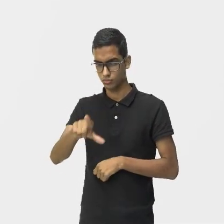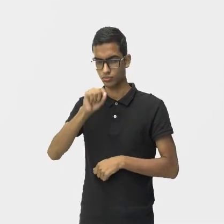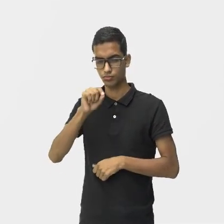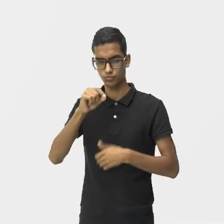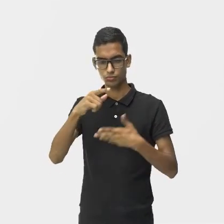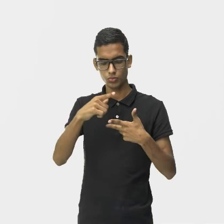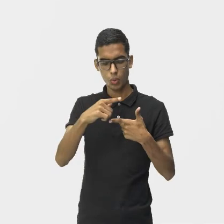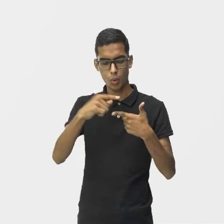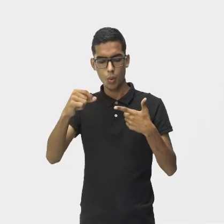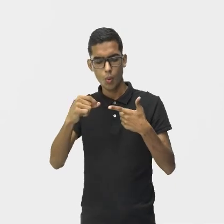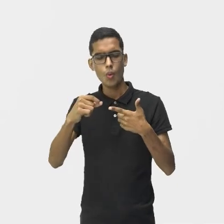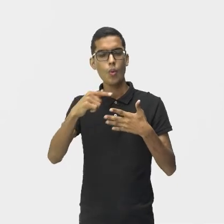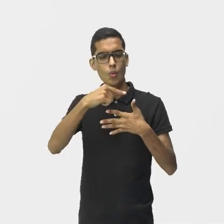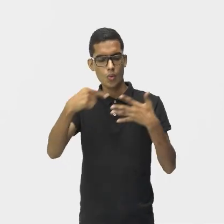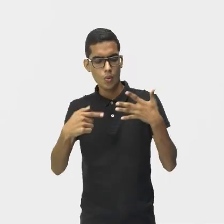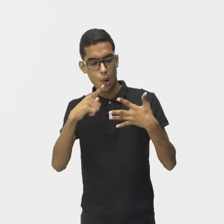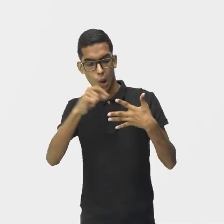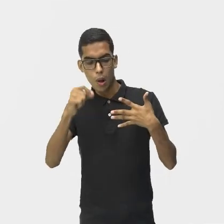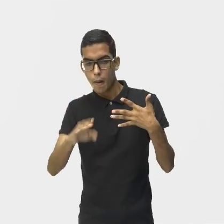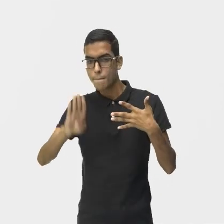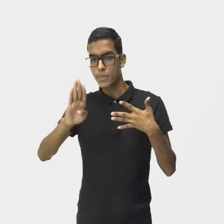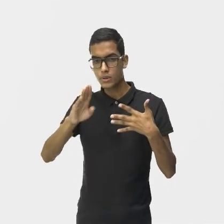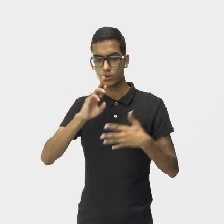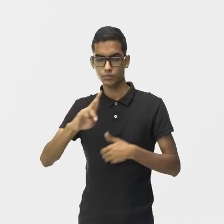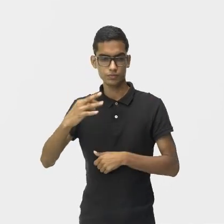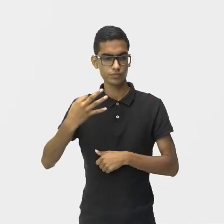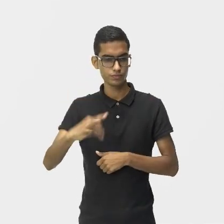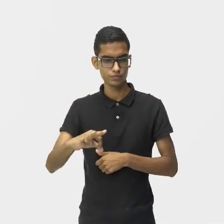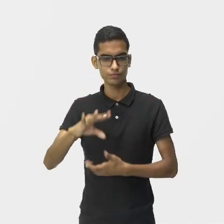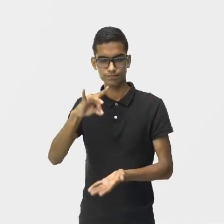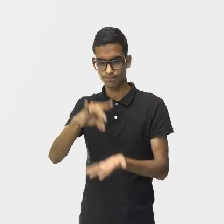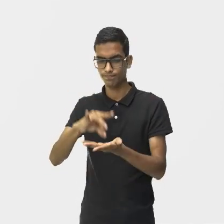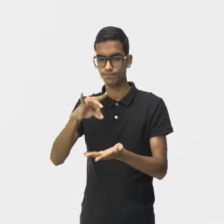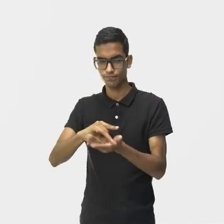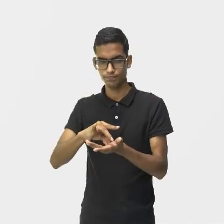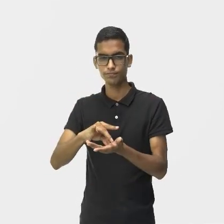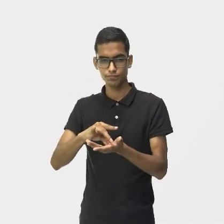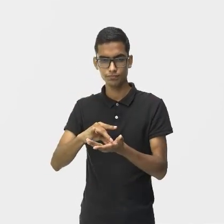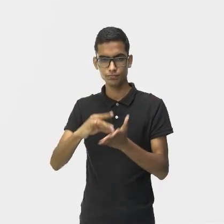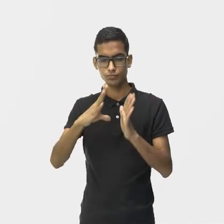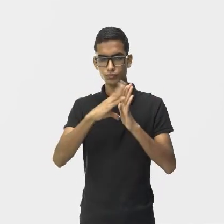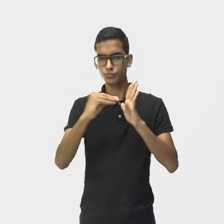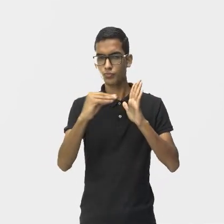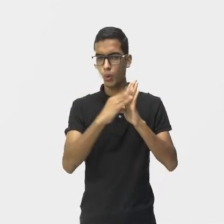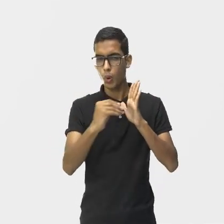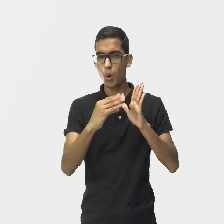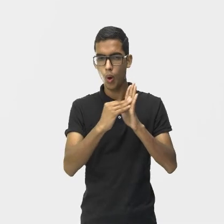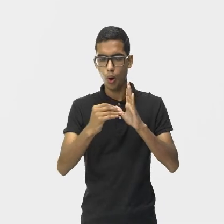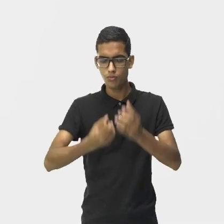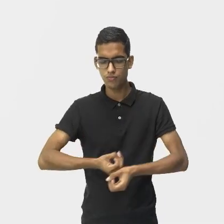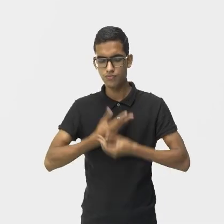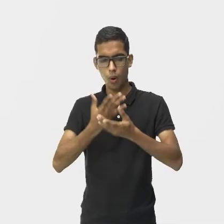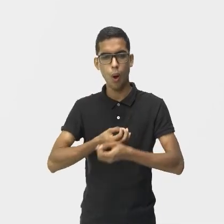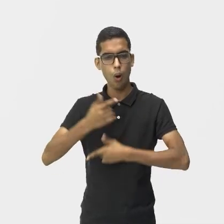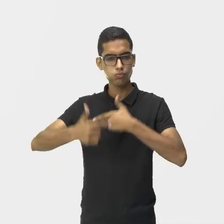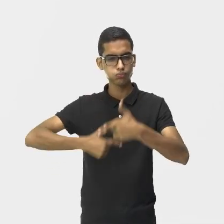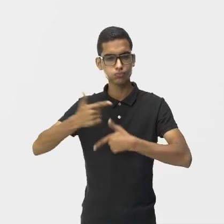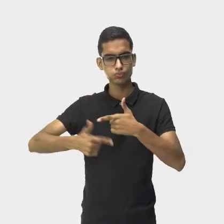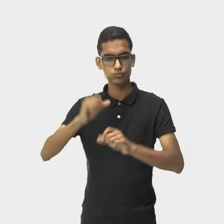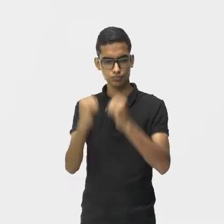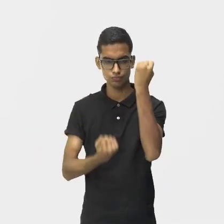B respondeu correto, porque ela realmente está nos moldes da produção